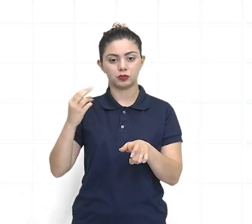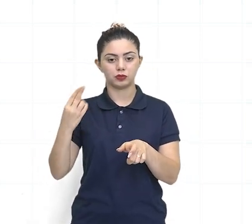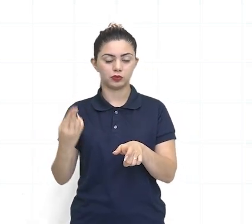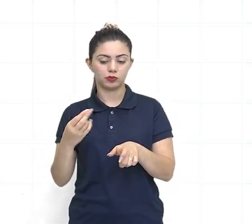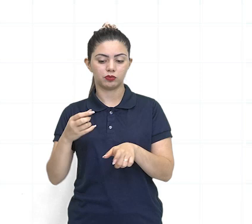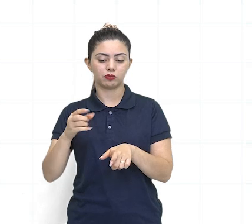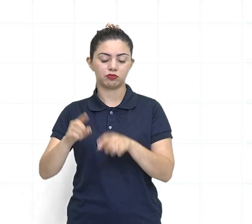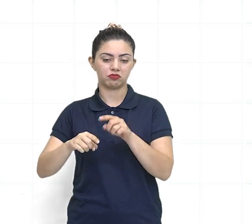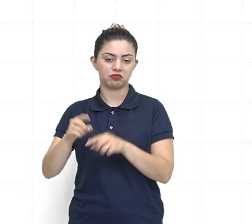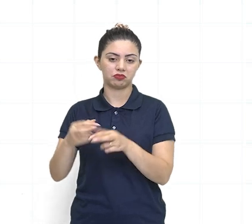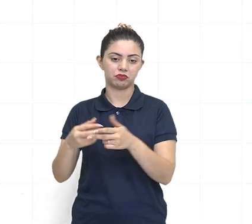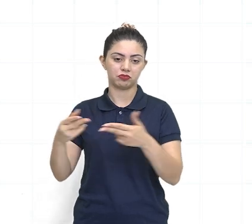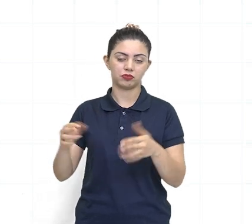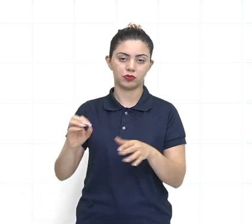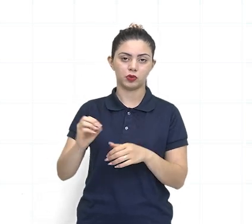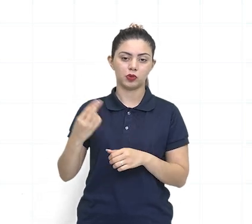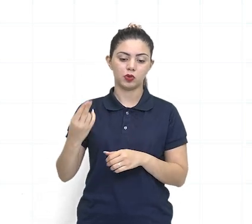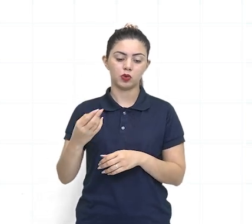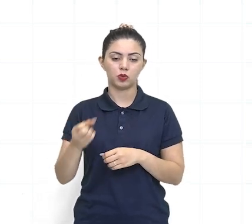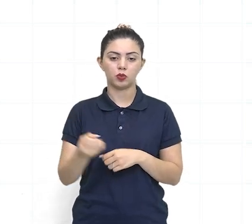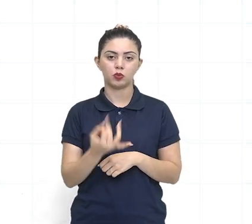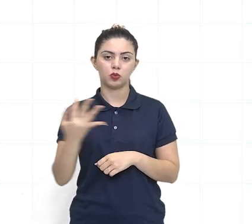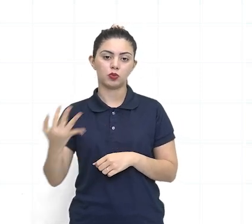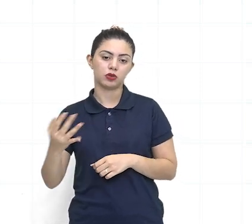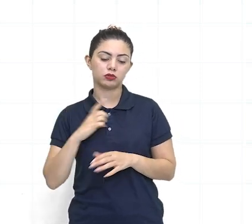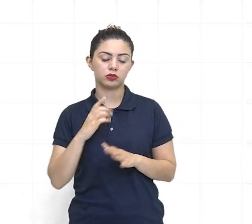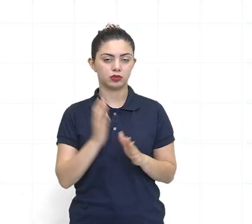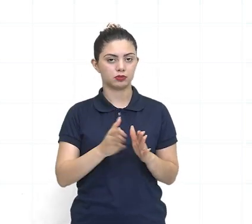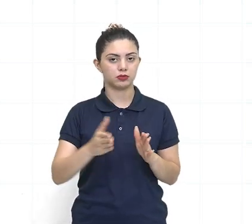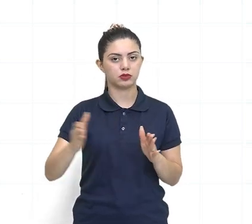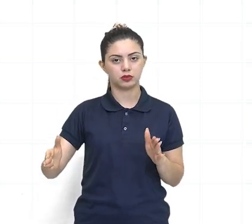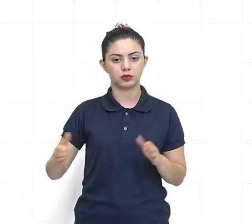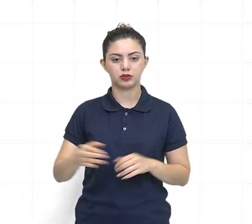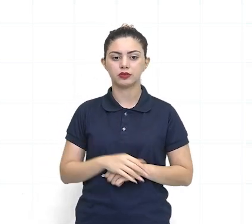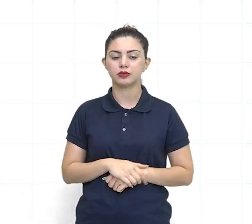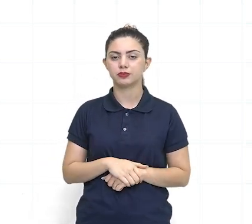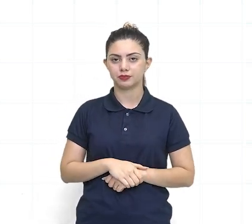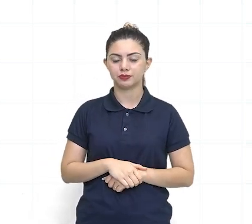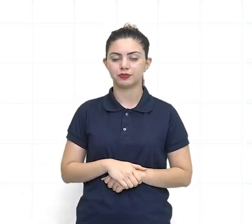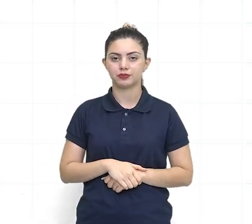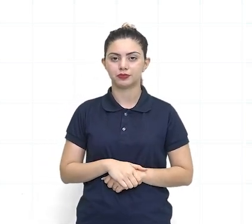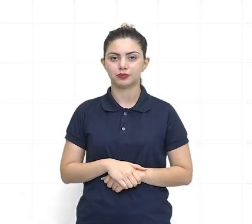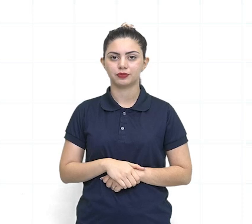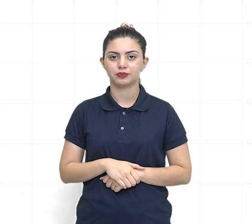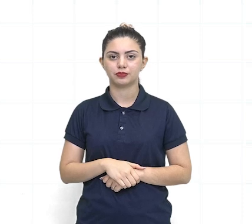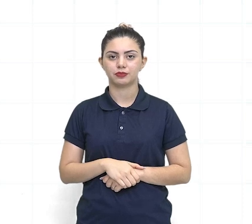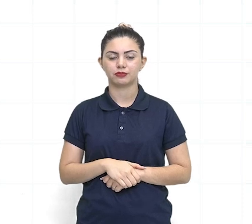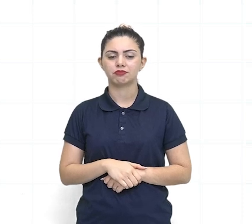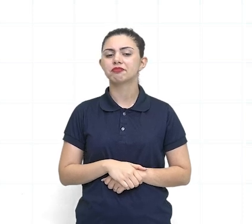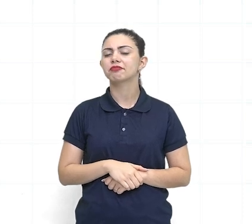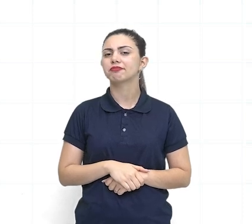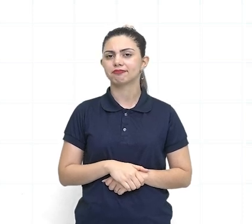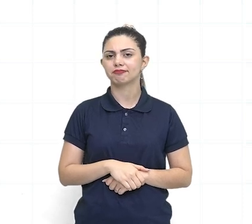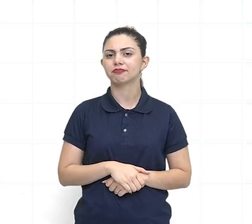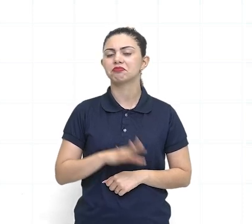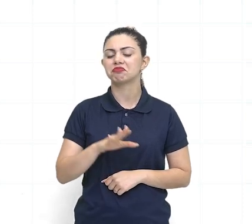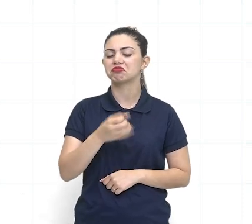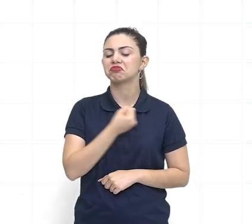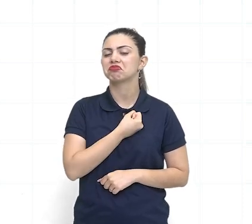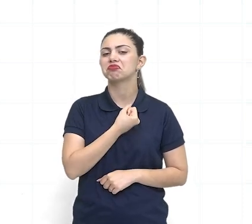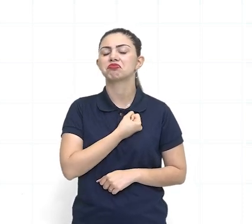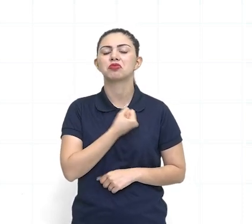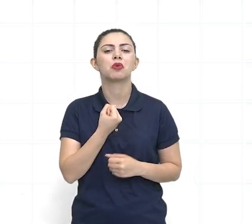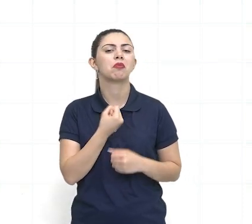a posição que esses seres ocupam em uma sequência. Então, para que serve o